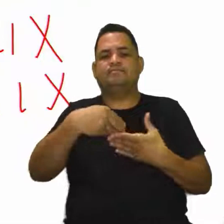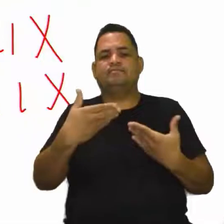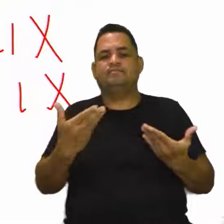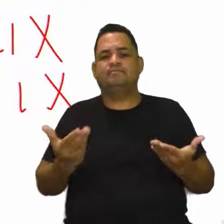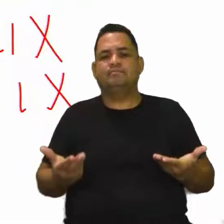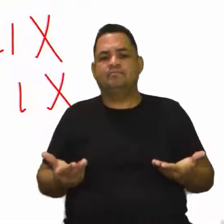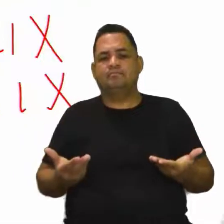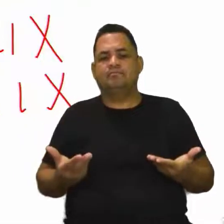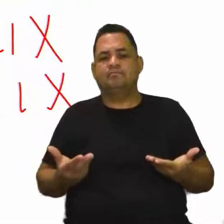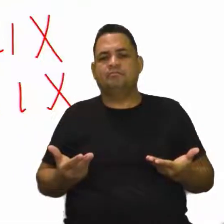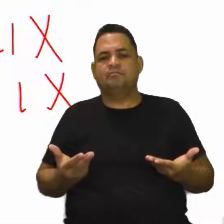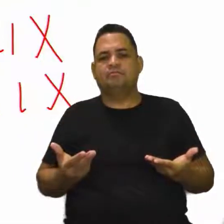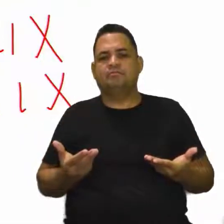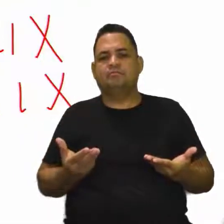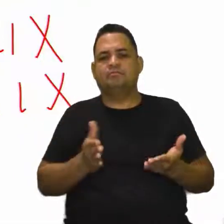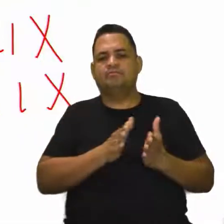da